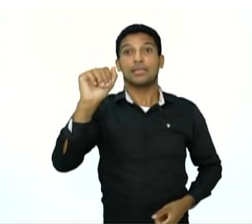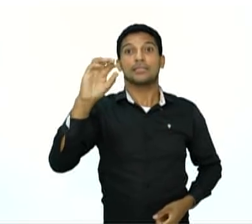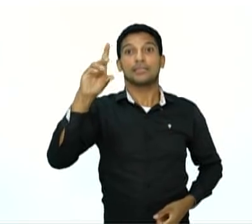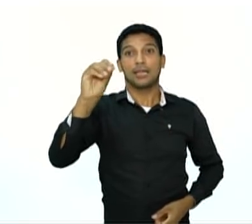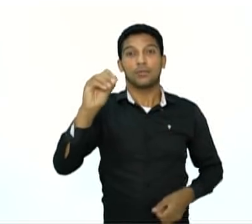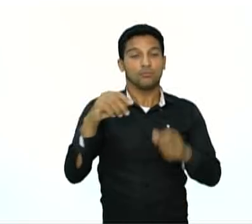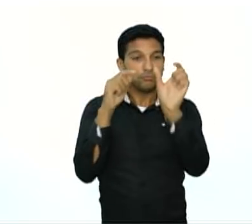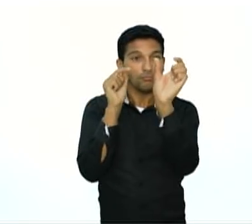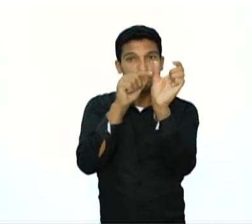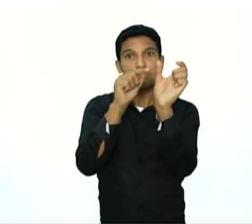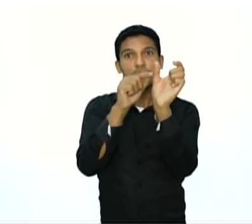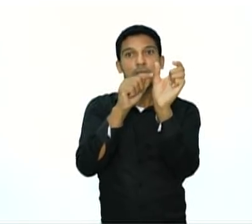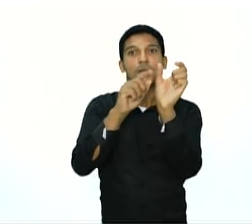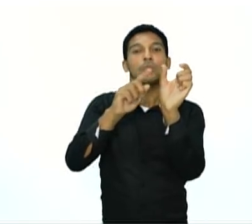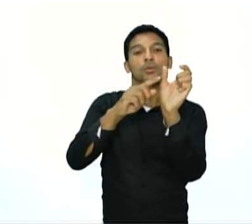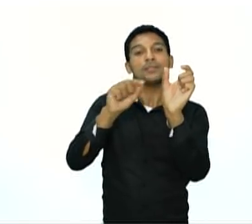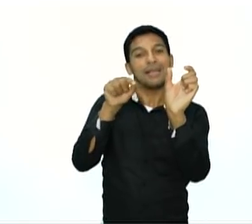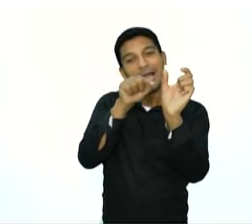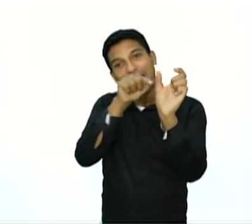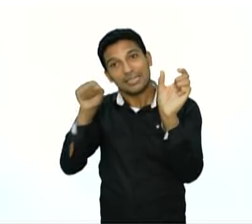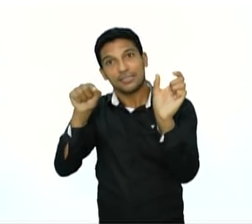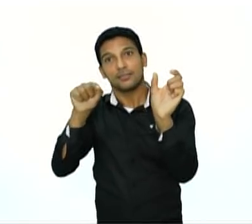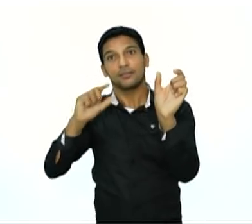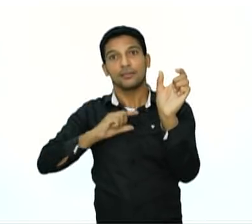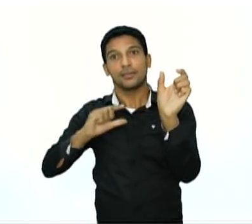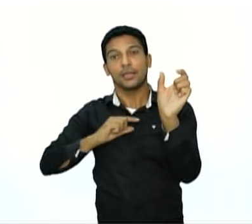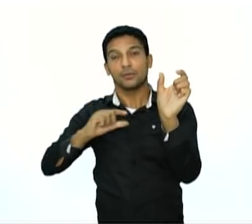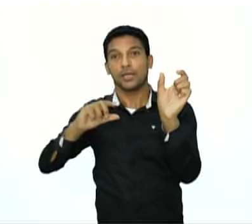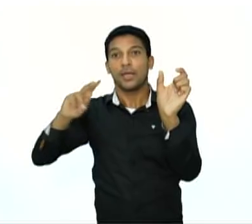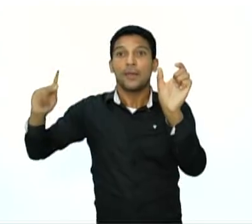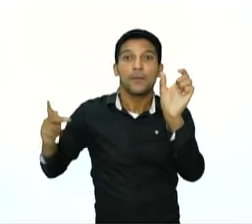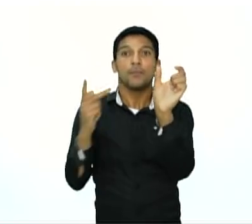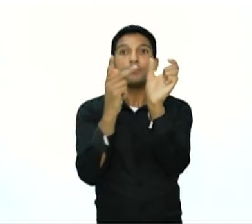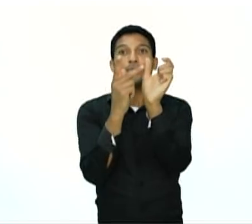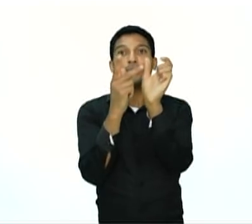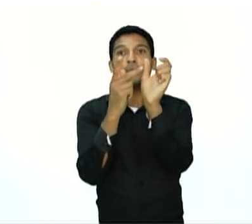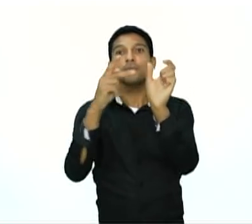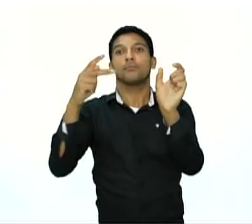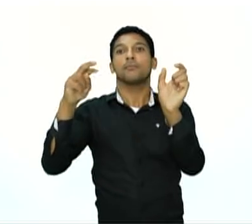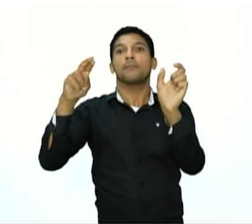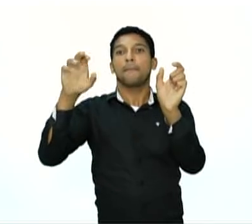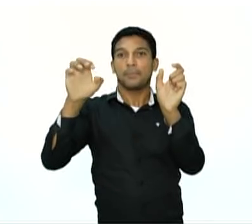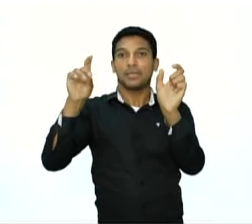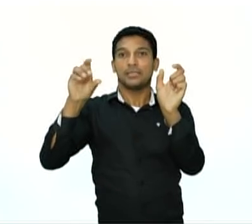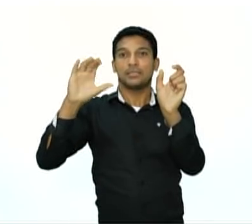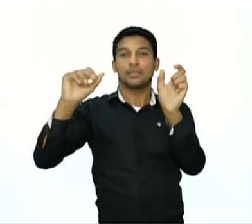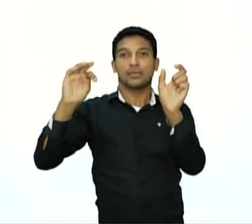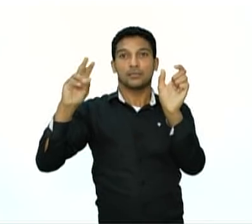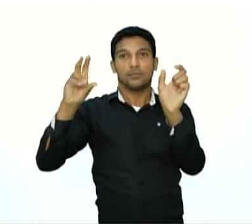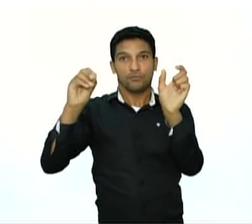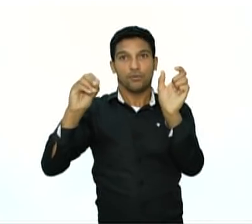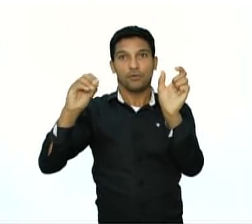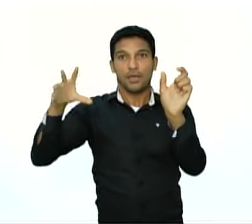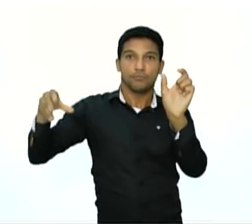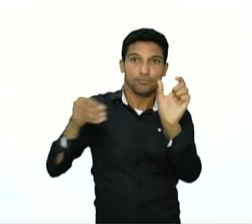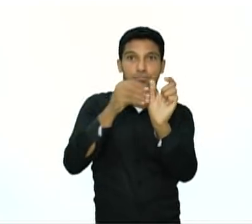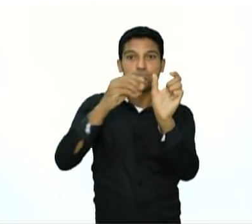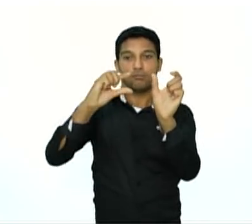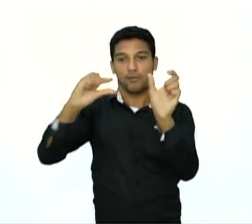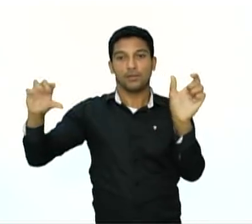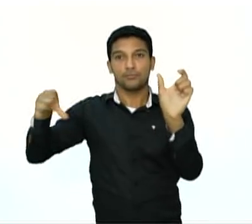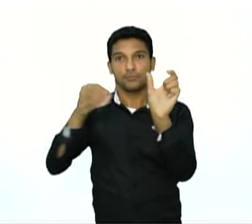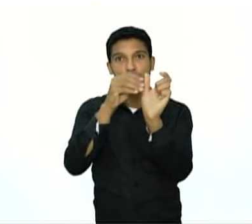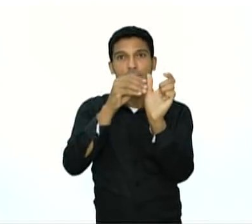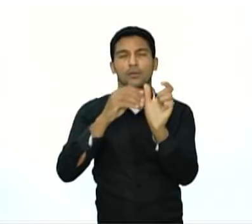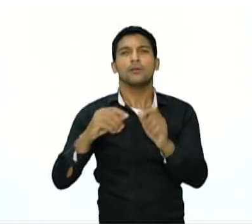um predicativo do sujeito, ou seja, uma atribuição do sujeito. Vamos relembrar aqui, isso aqui você aprendeu lá no 7º ano. Vamos